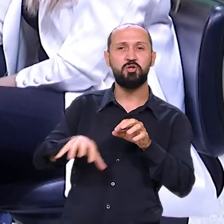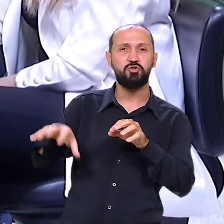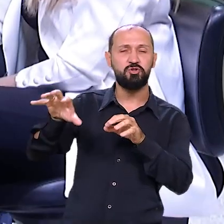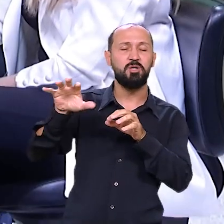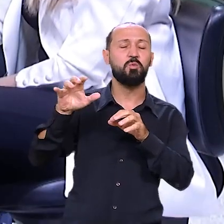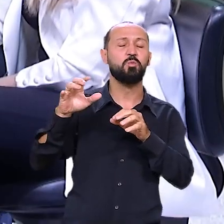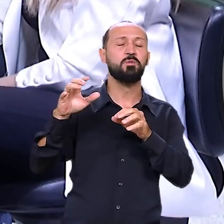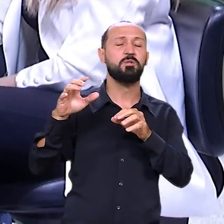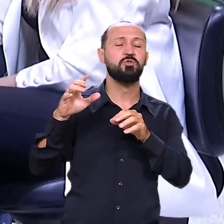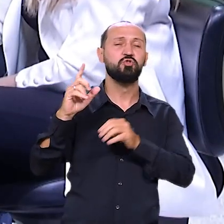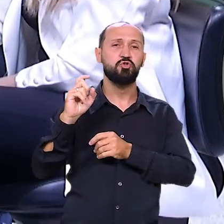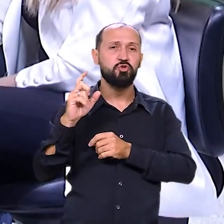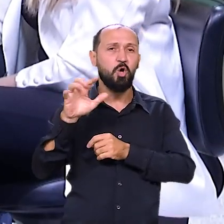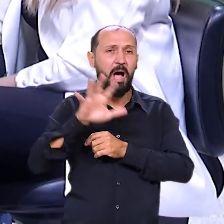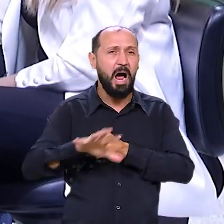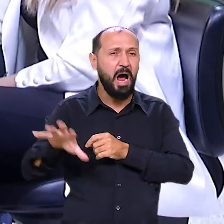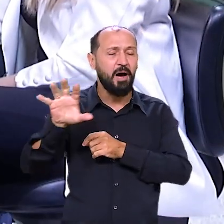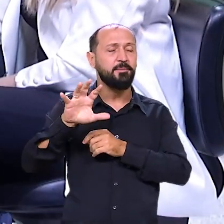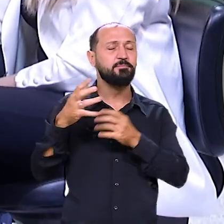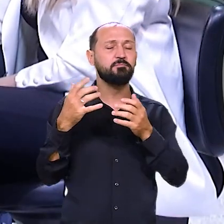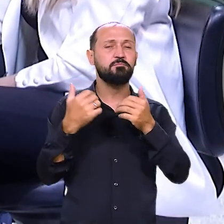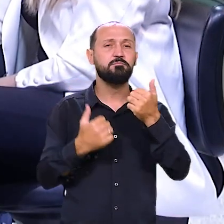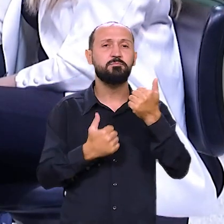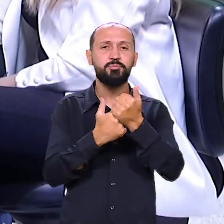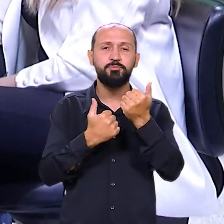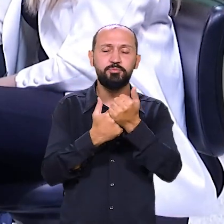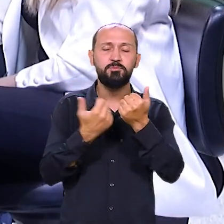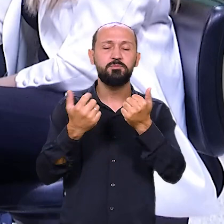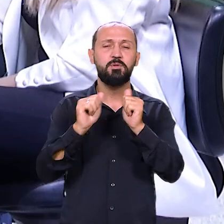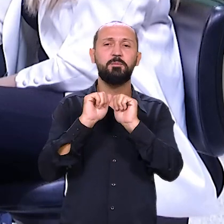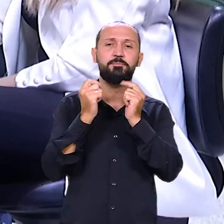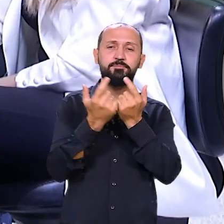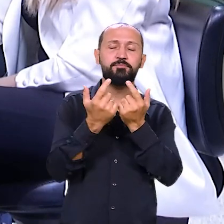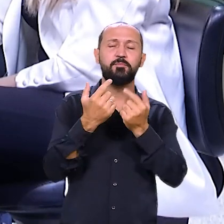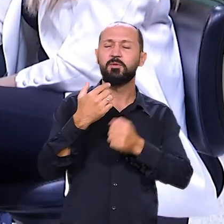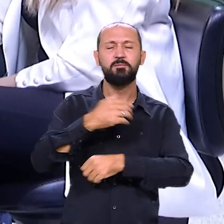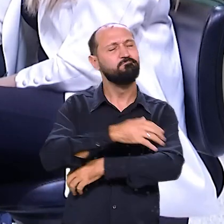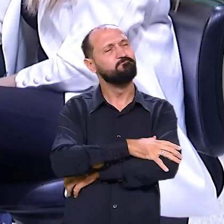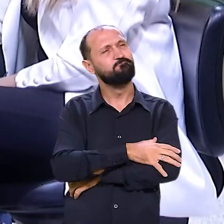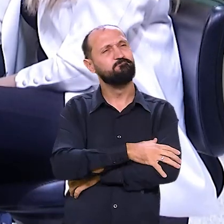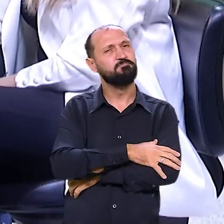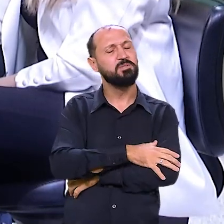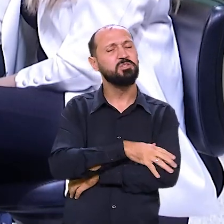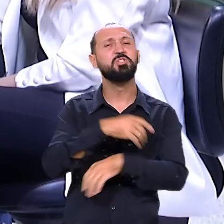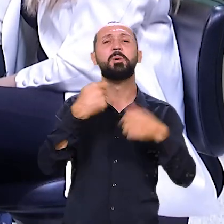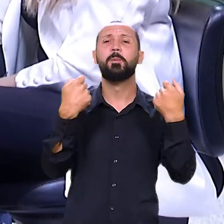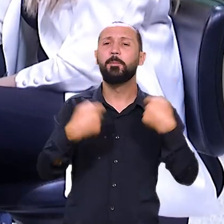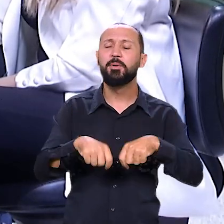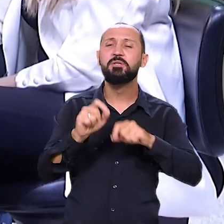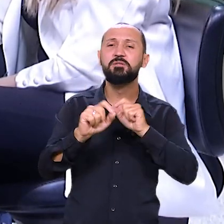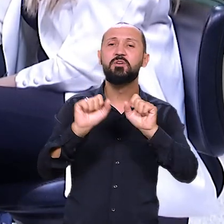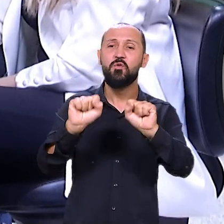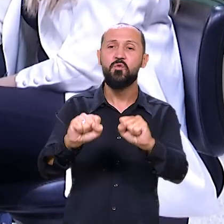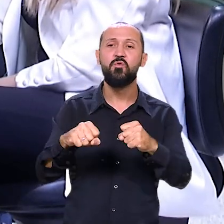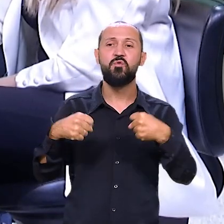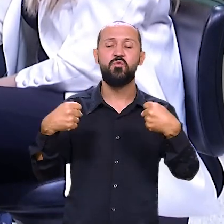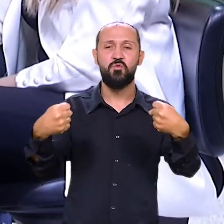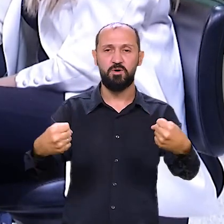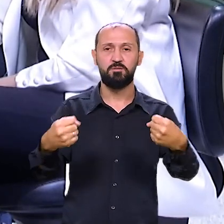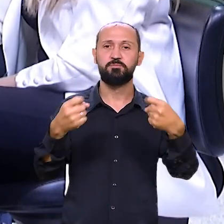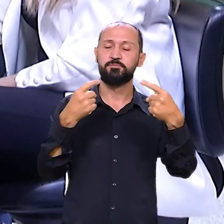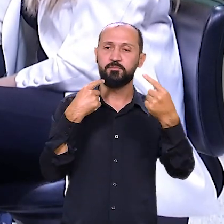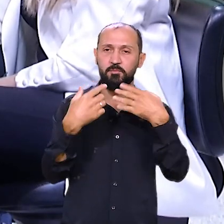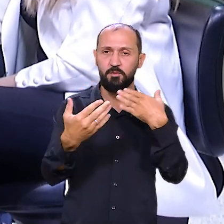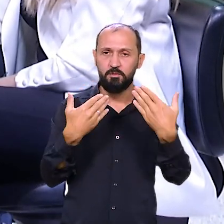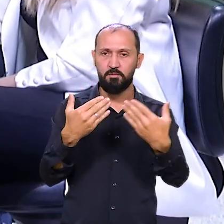do Ivinhema, da Grande Dourados, buscando o apoio da Assembleia Legislativa, eu falei, nós precisamos